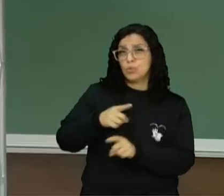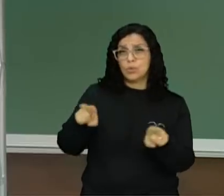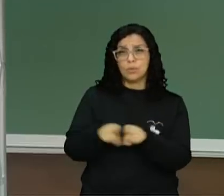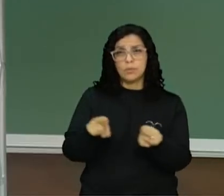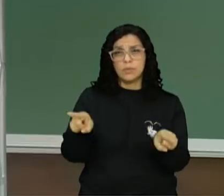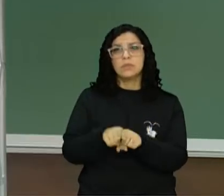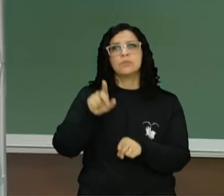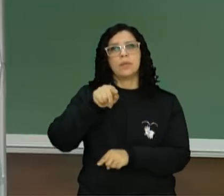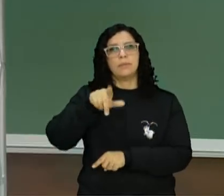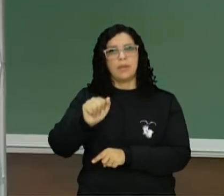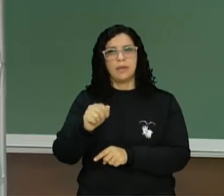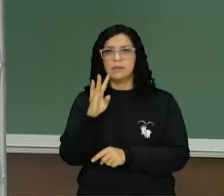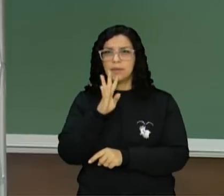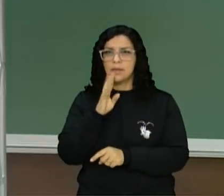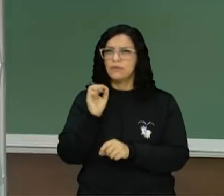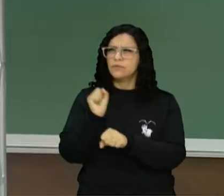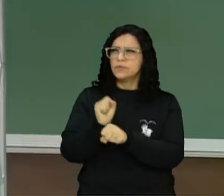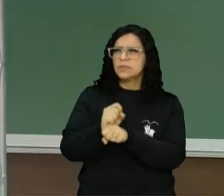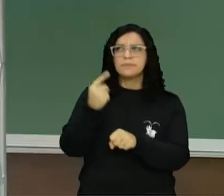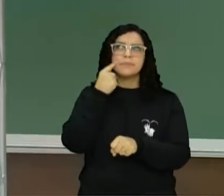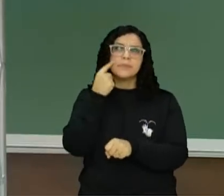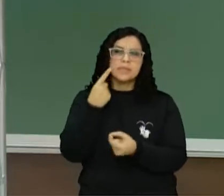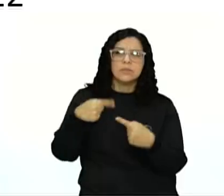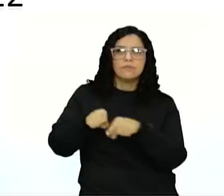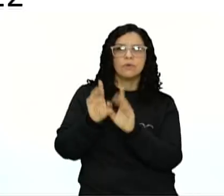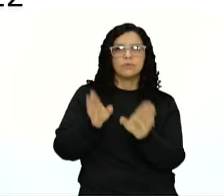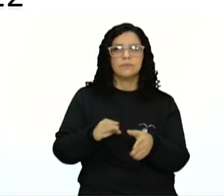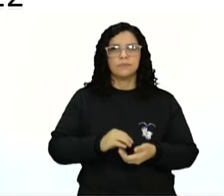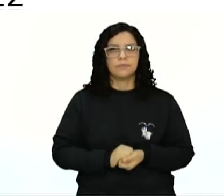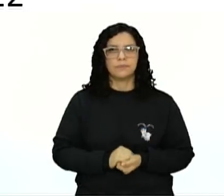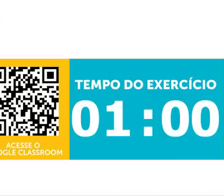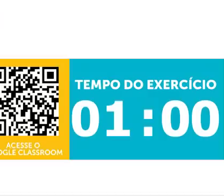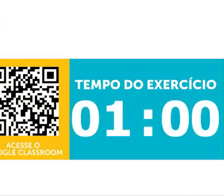é uma PA. Legal? Vou deixar vocês pensando aí, já volto.